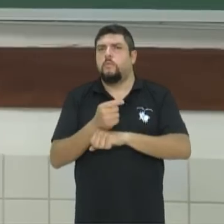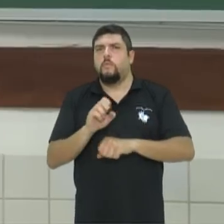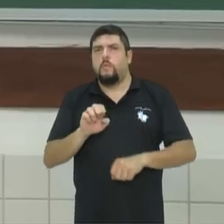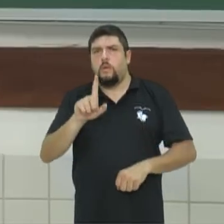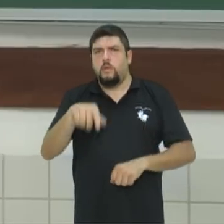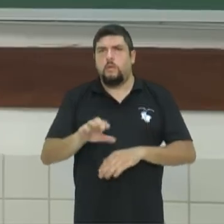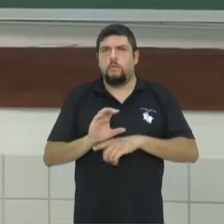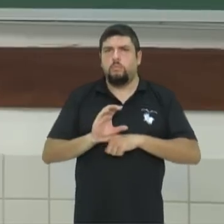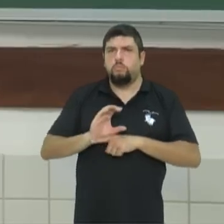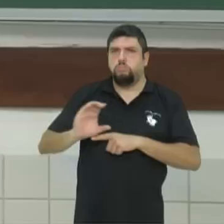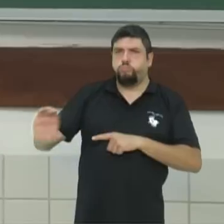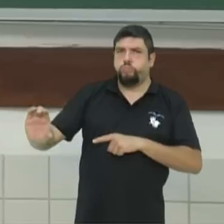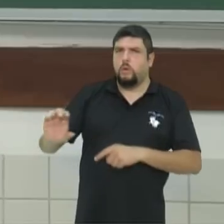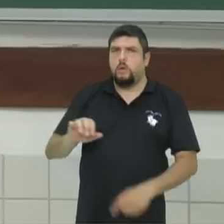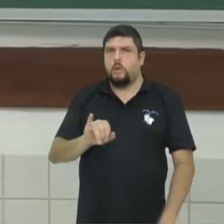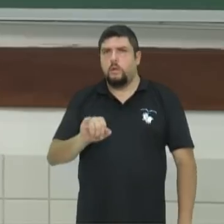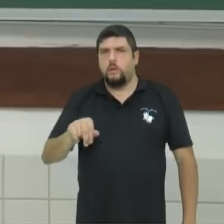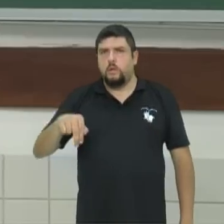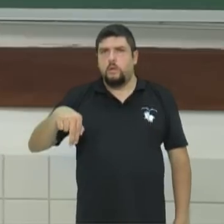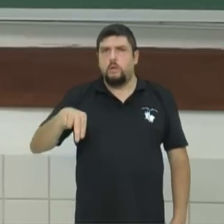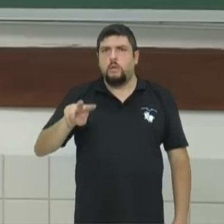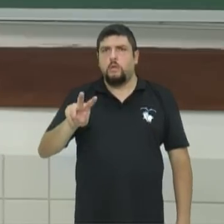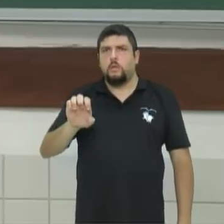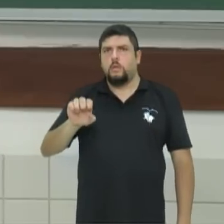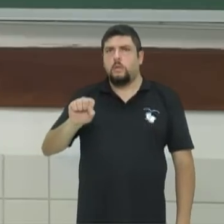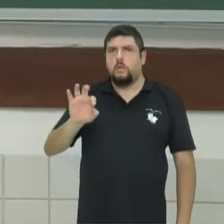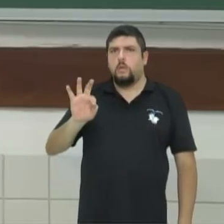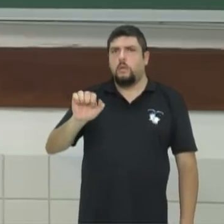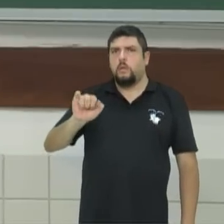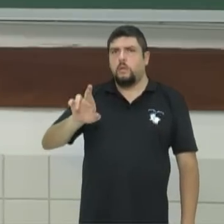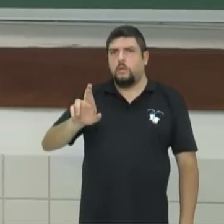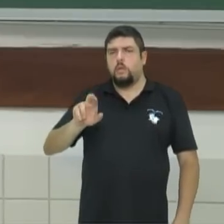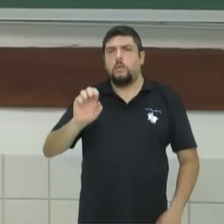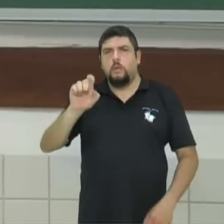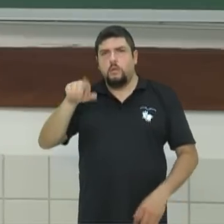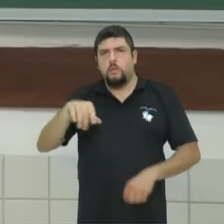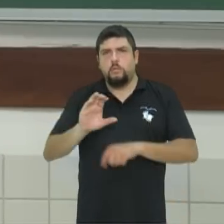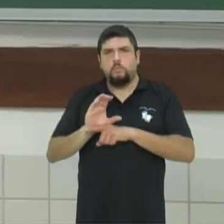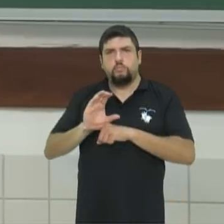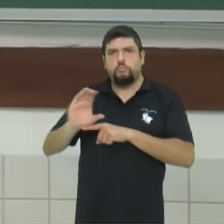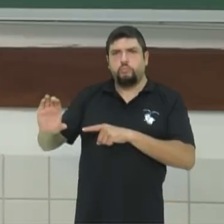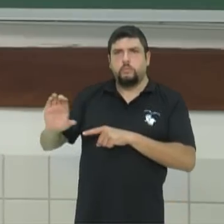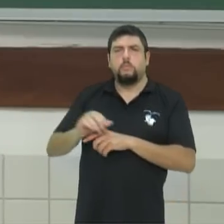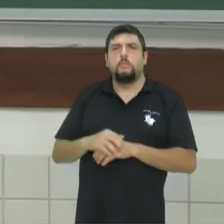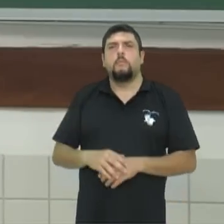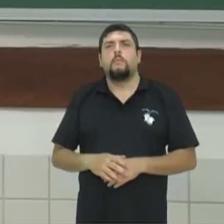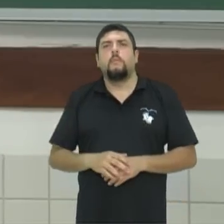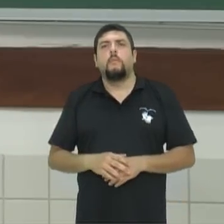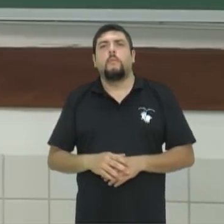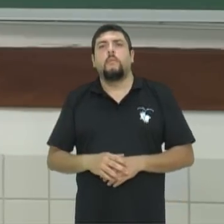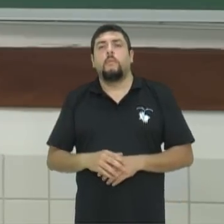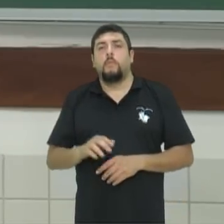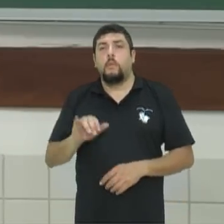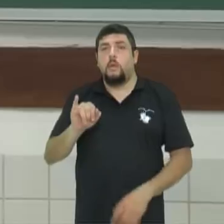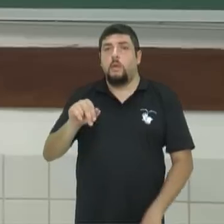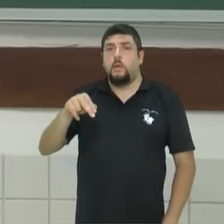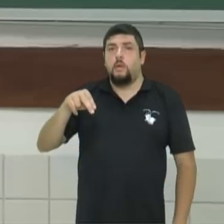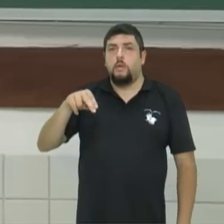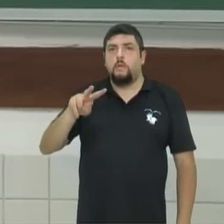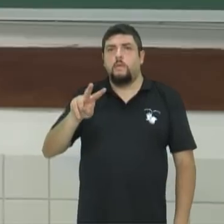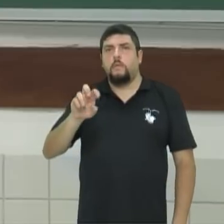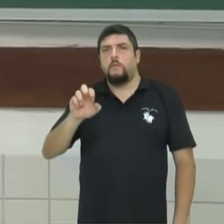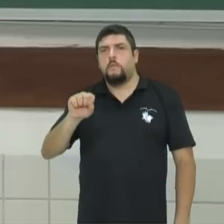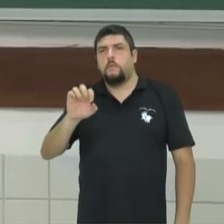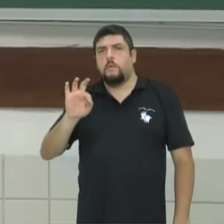Os investimentos a gente faz em coisas que sejam realmente necessárias na nossa vida. Investir é verbo? É um verbo,